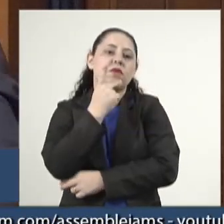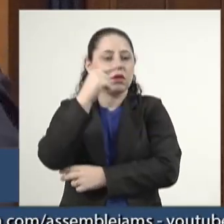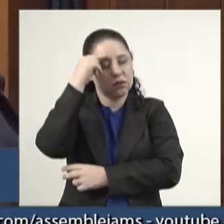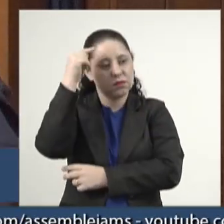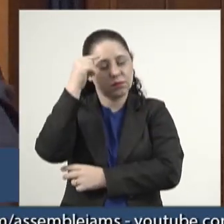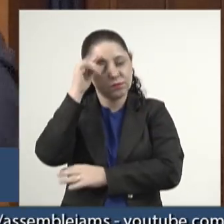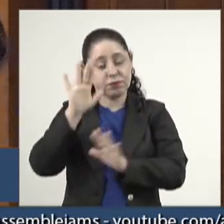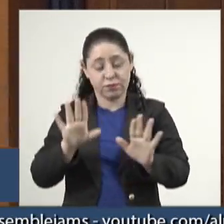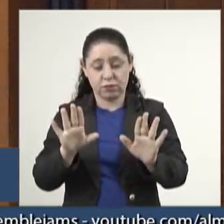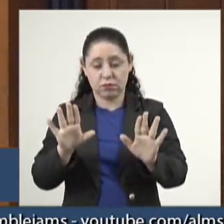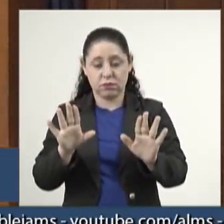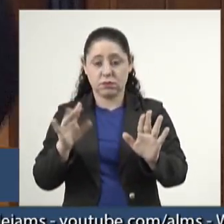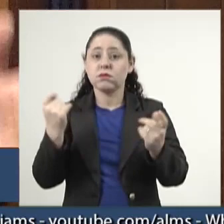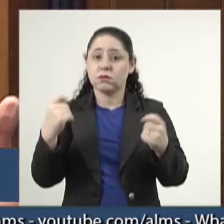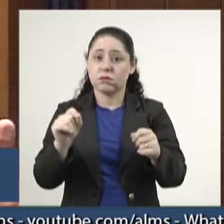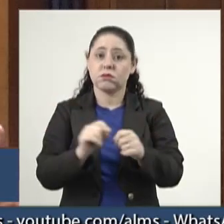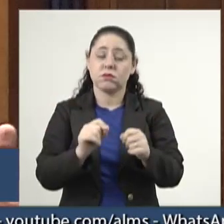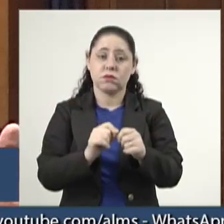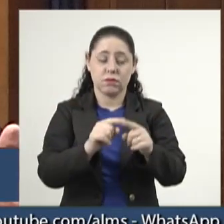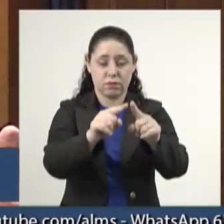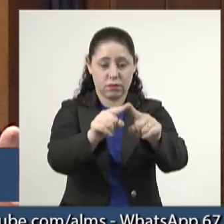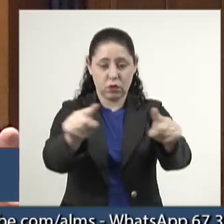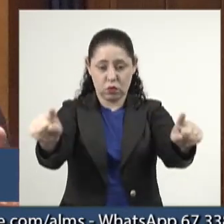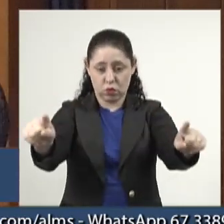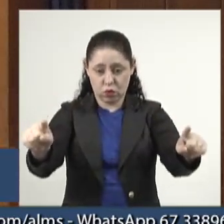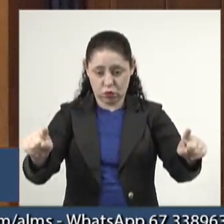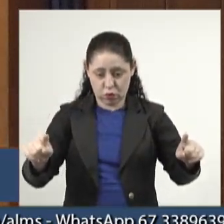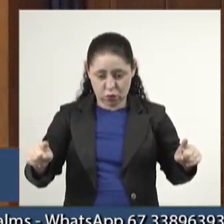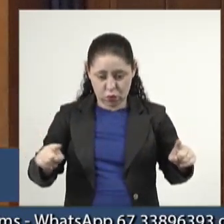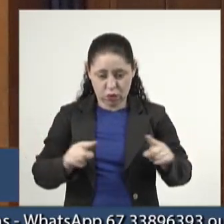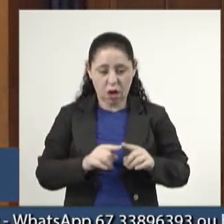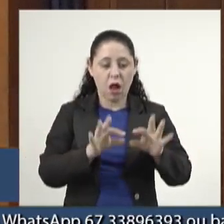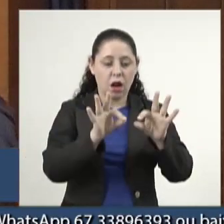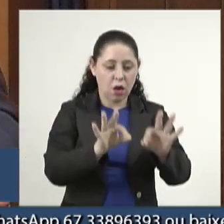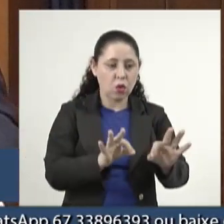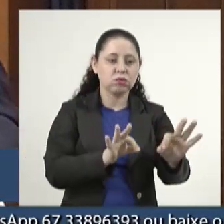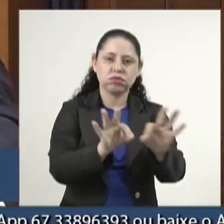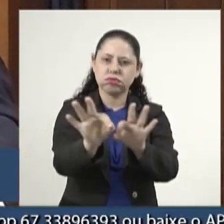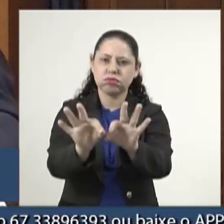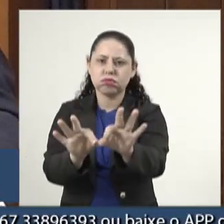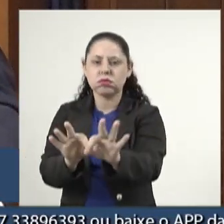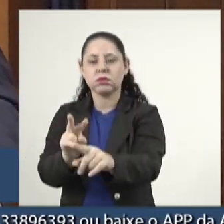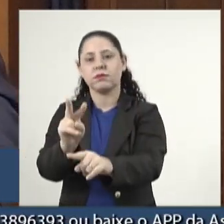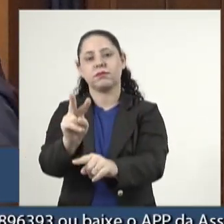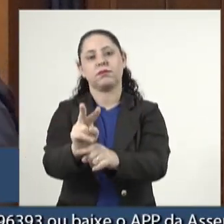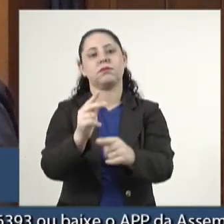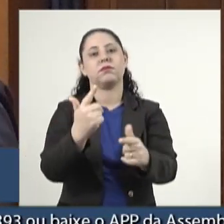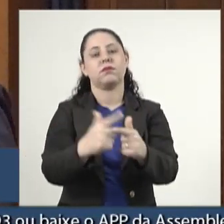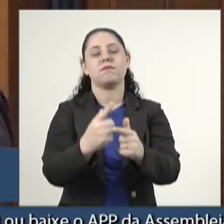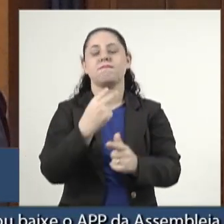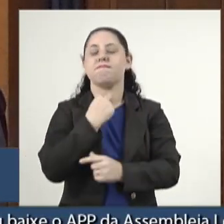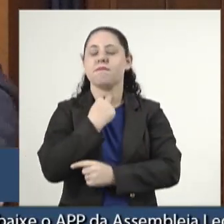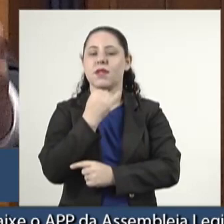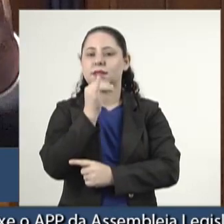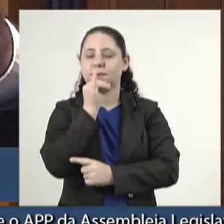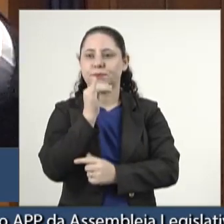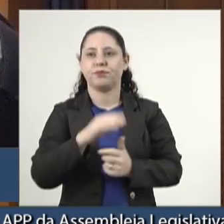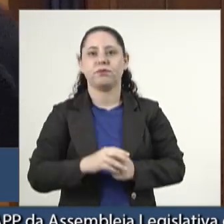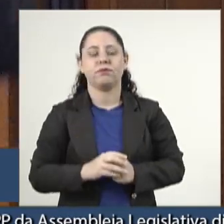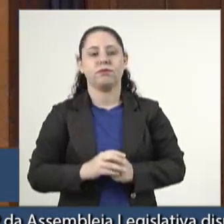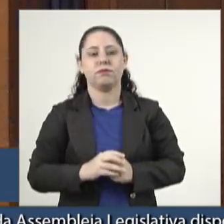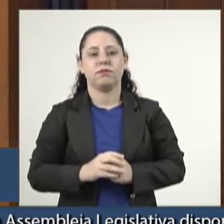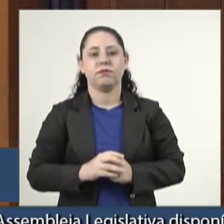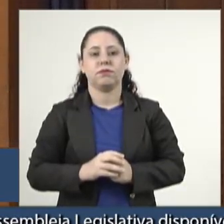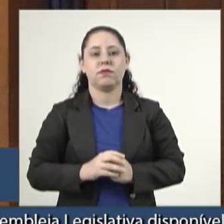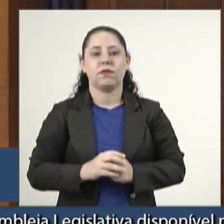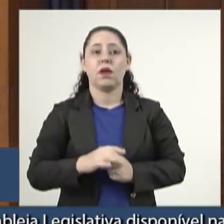Zé Teixeira. Tem que fazer o zoneamento, né, o zoneamento, e seguir isso aí, porque nós não podemos